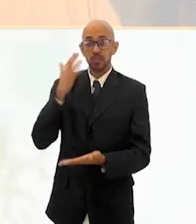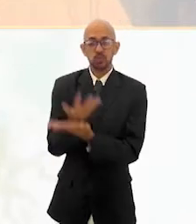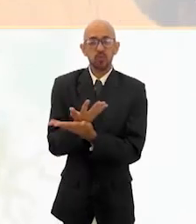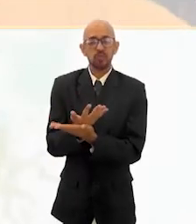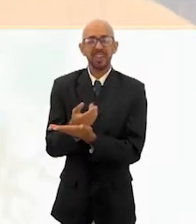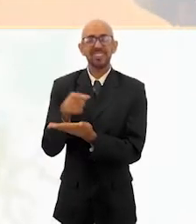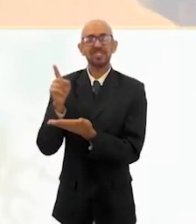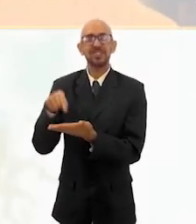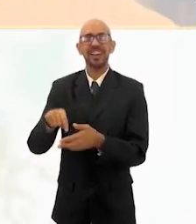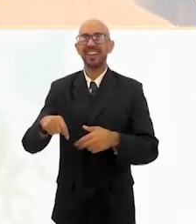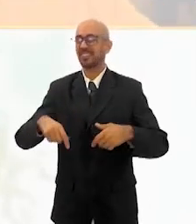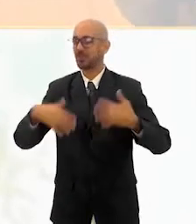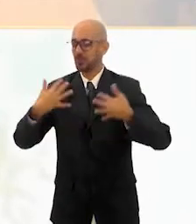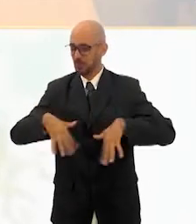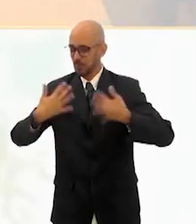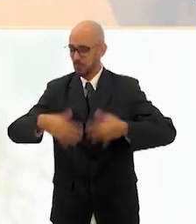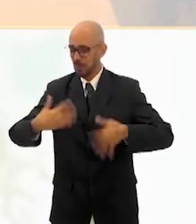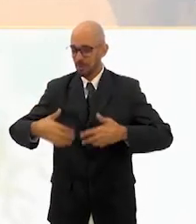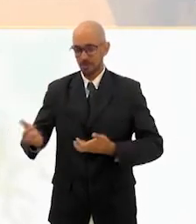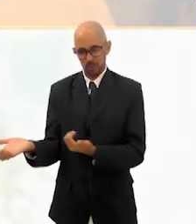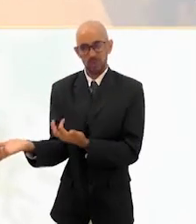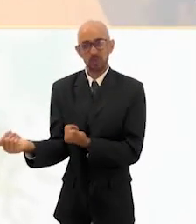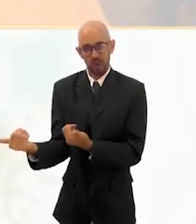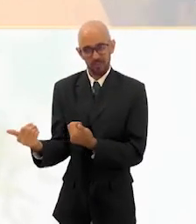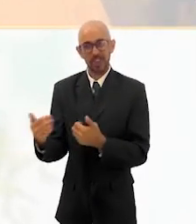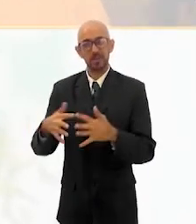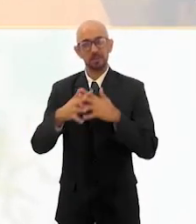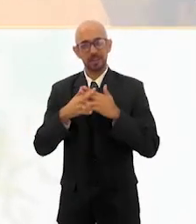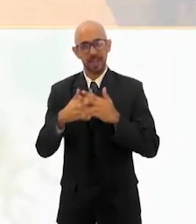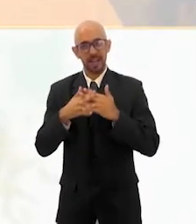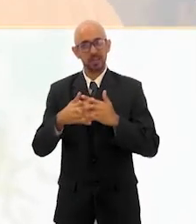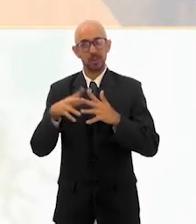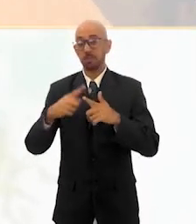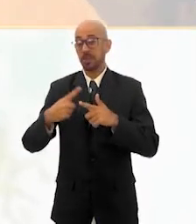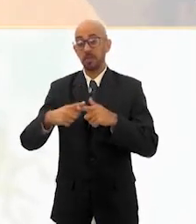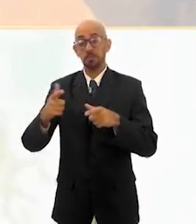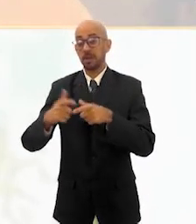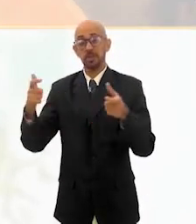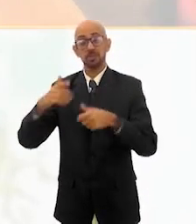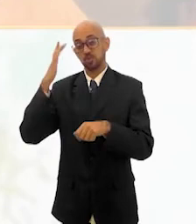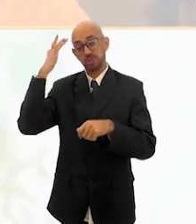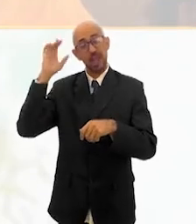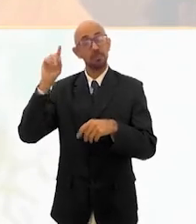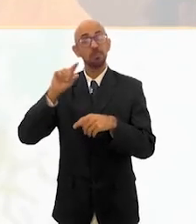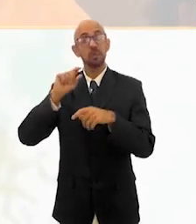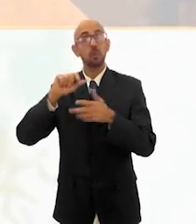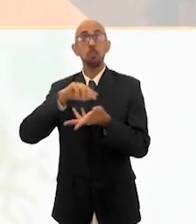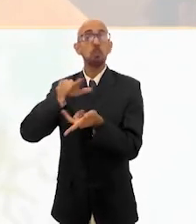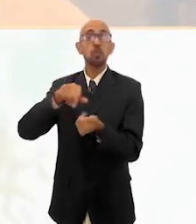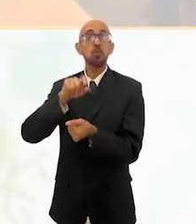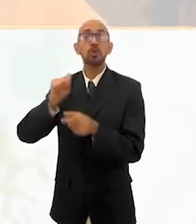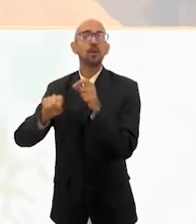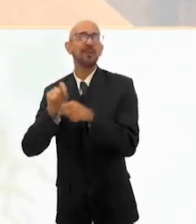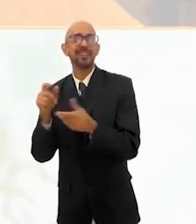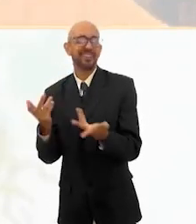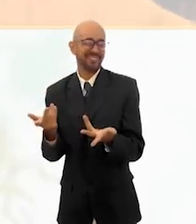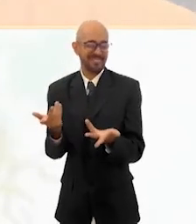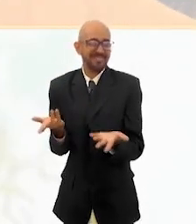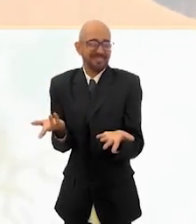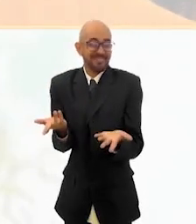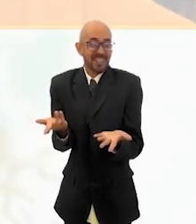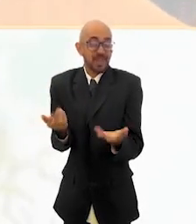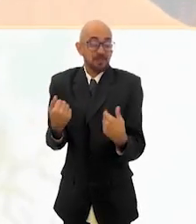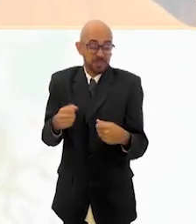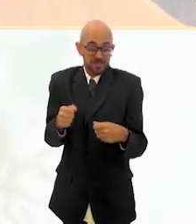estava no momento, que faculdade Exato. você vai fazer. Pô, eu não vi o mundo, eu não sei o que é o mundo. O que é o mundo? E eu tenho que decidir, sei lá, a